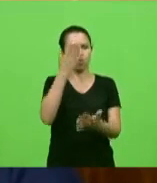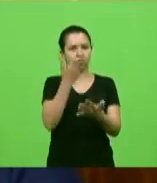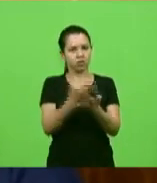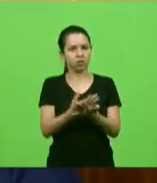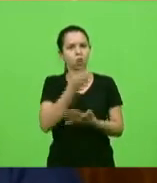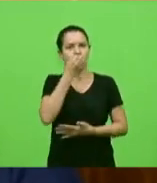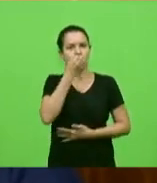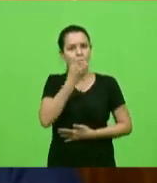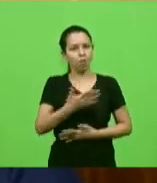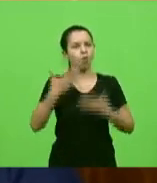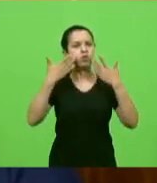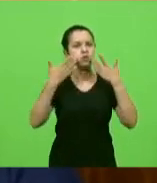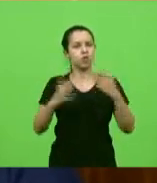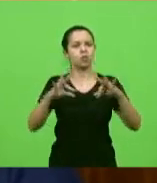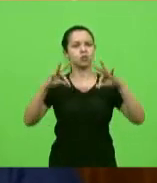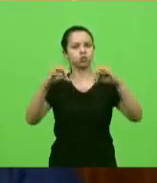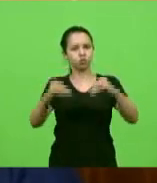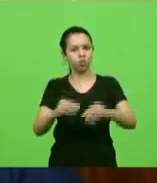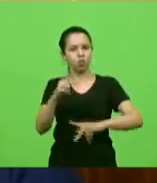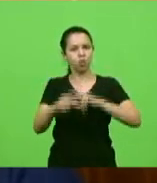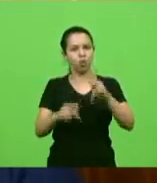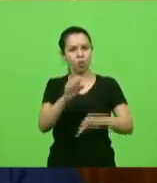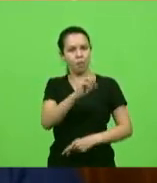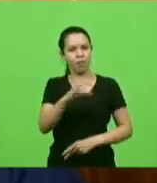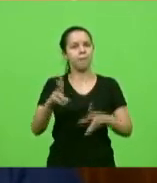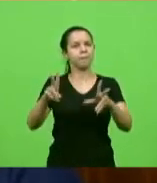bom exemplo para todos os catarinenses